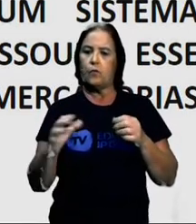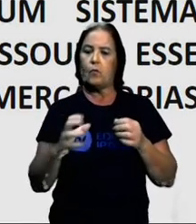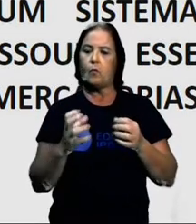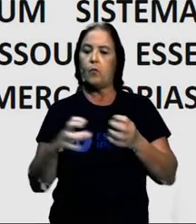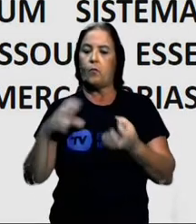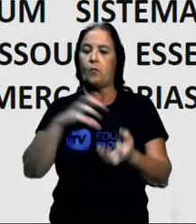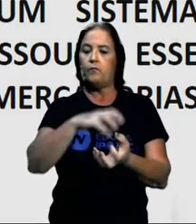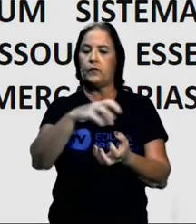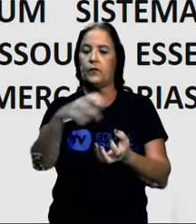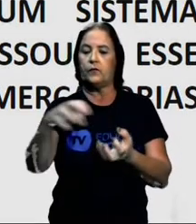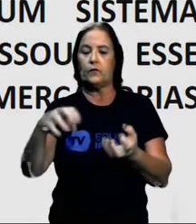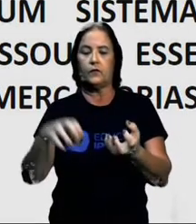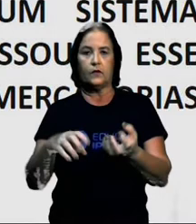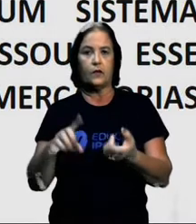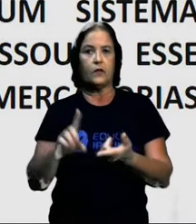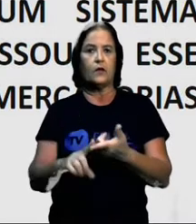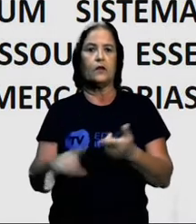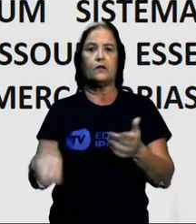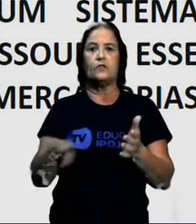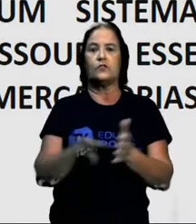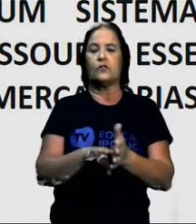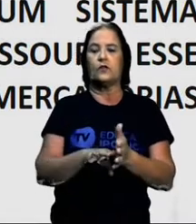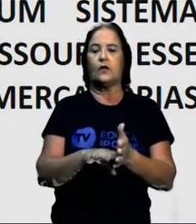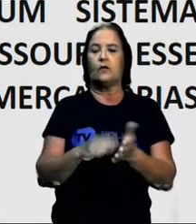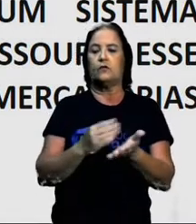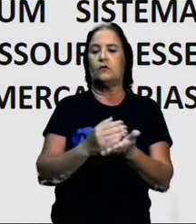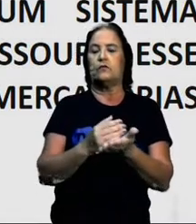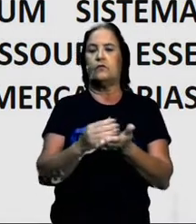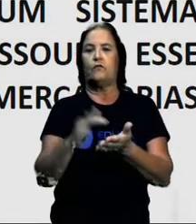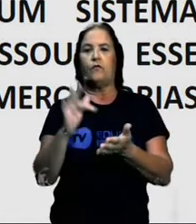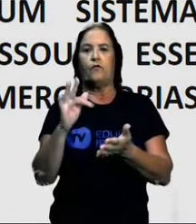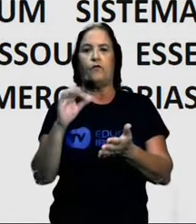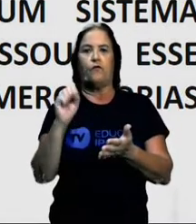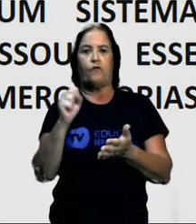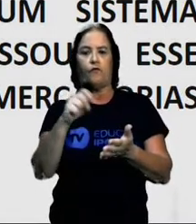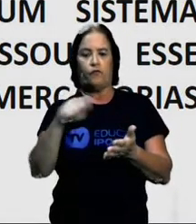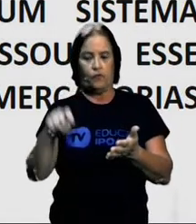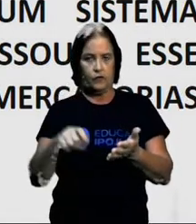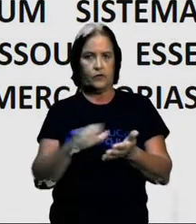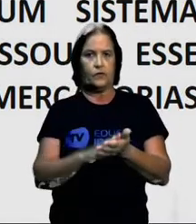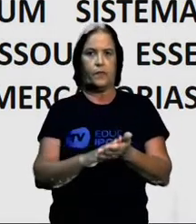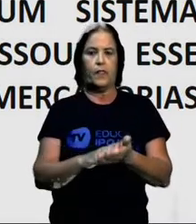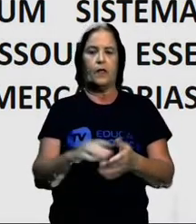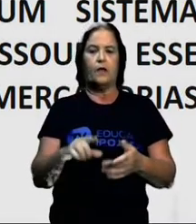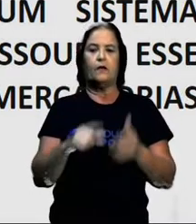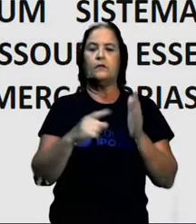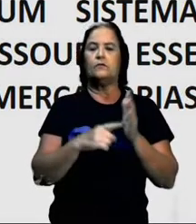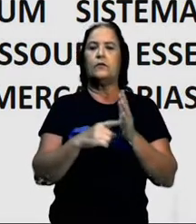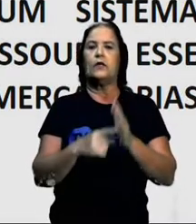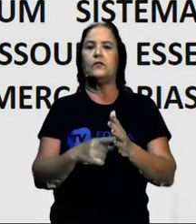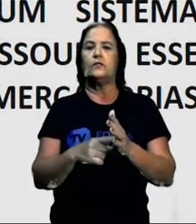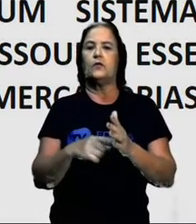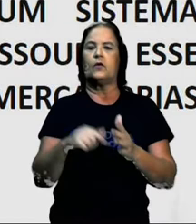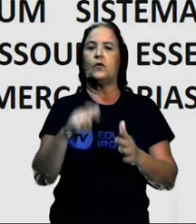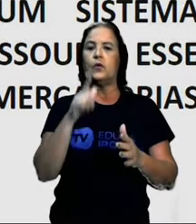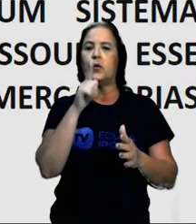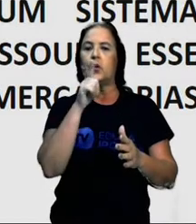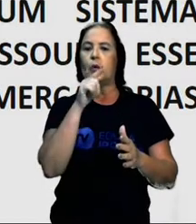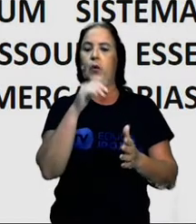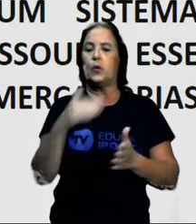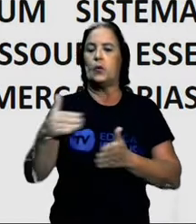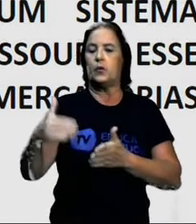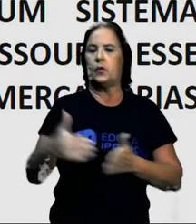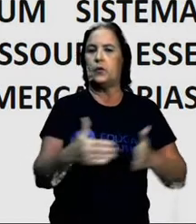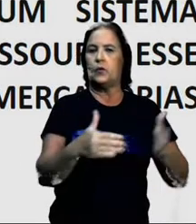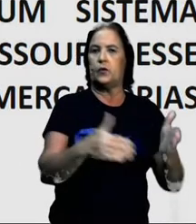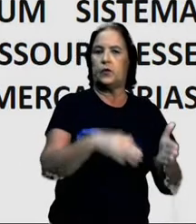até a sua foz, destacando-se o rio Amazonas, cuja nascente se localiza nos Andes,